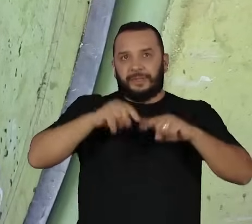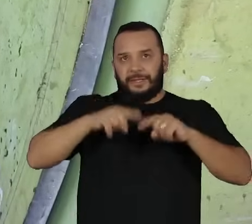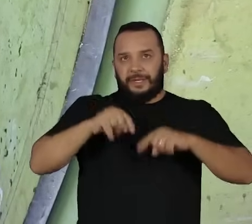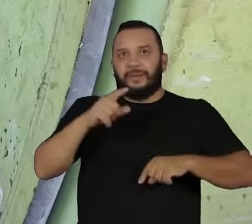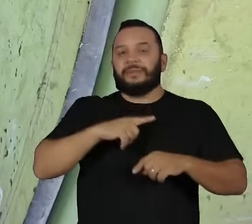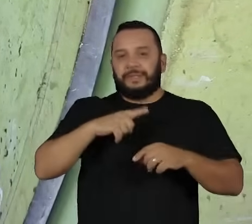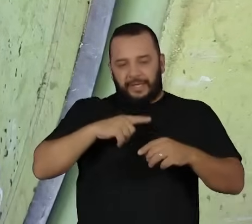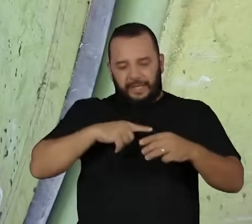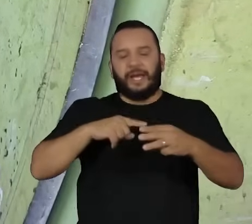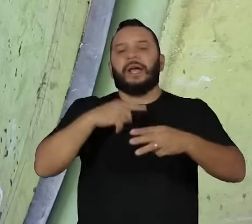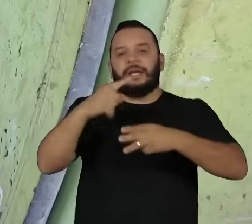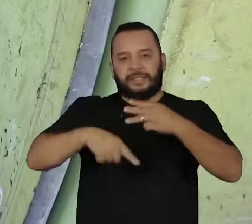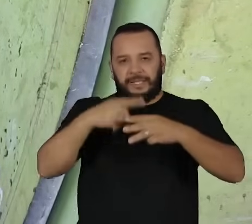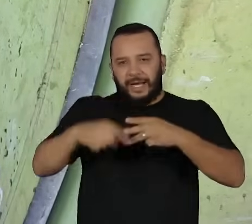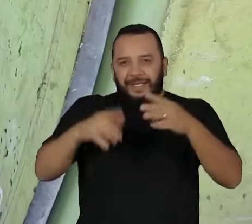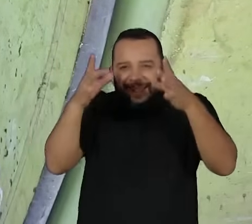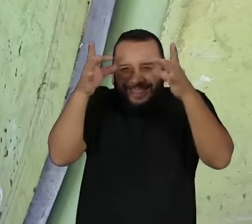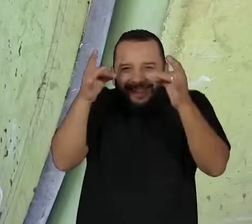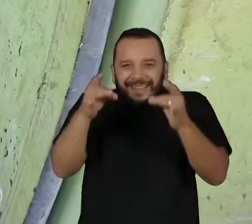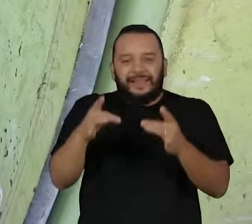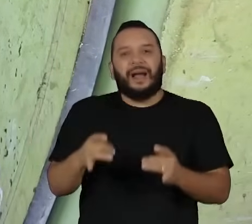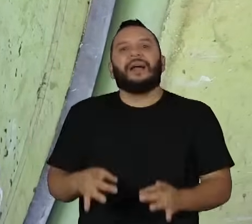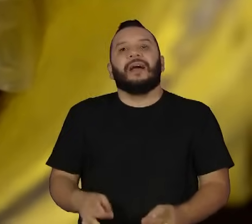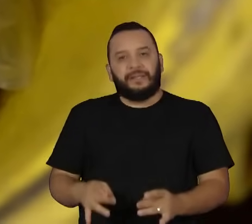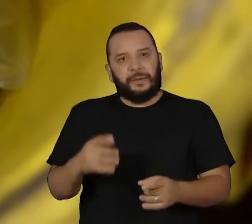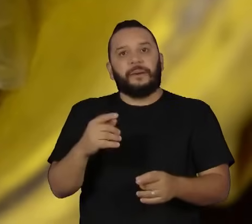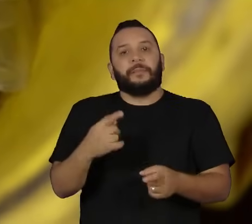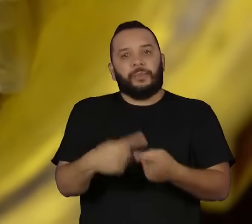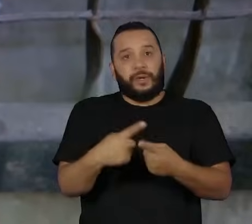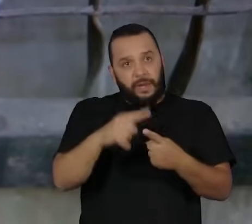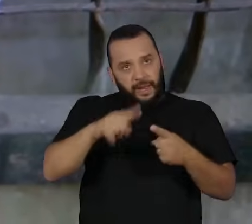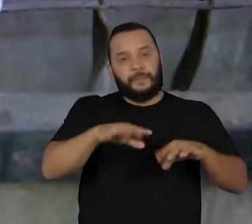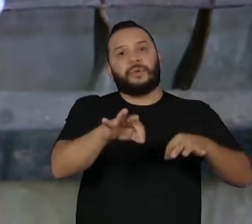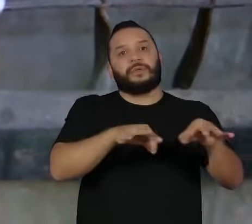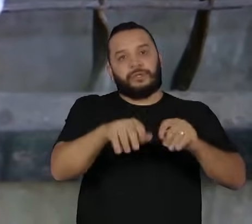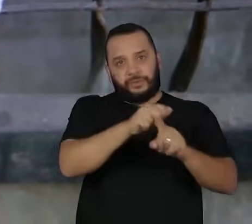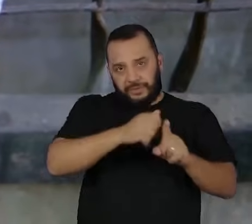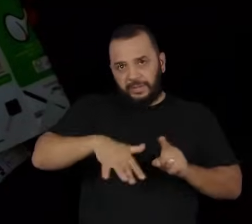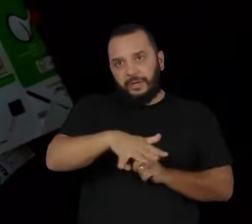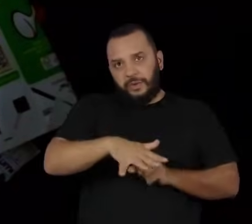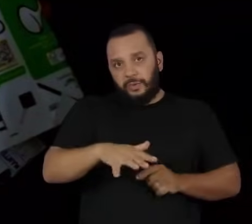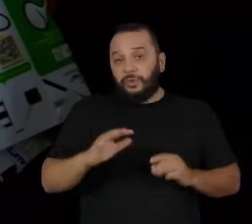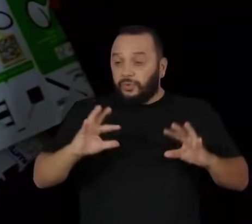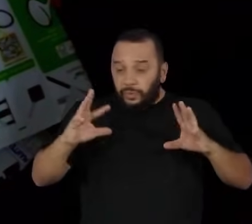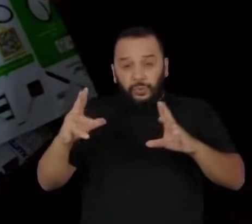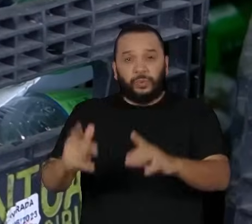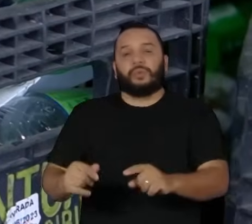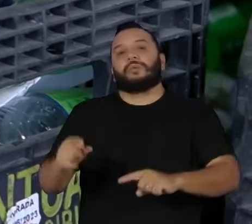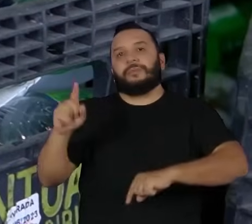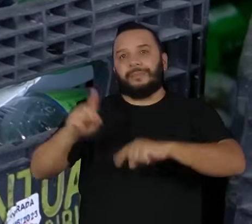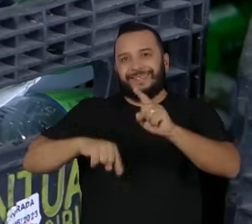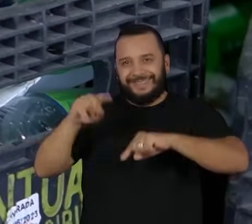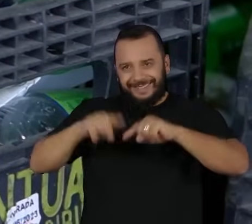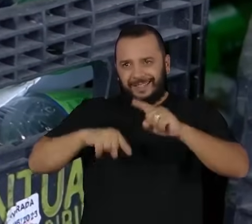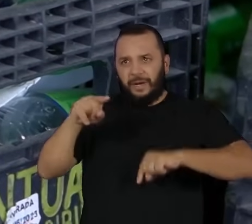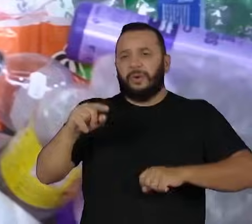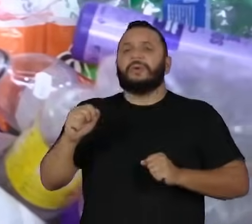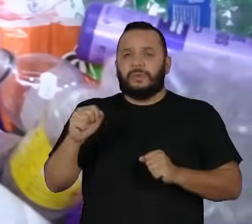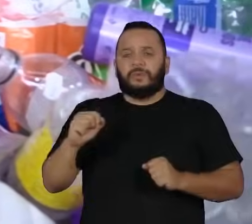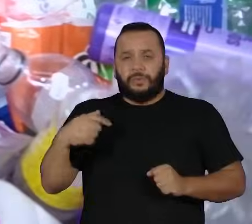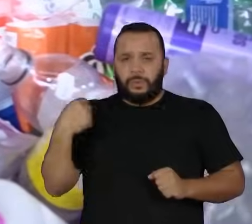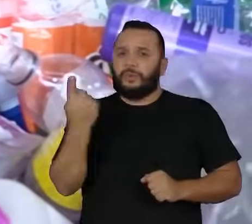reciclagem minuciosa por conta do projeto social. Então todo material que a gente possa de alguma